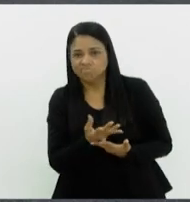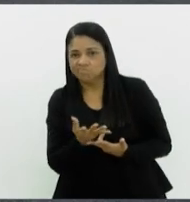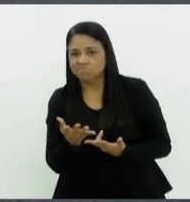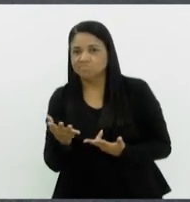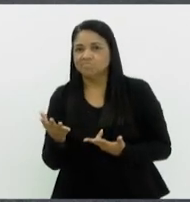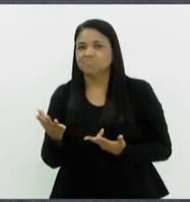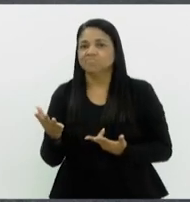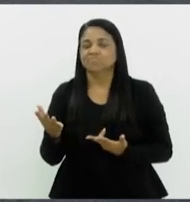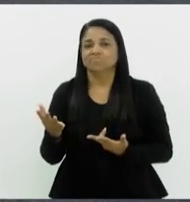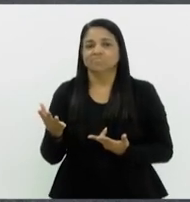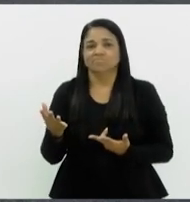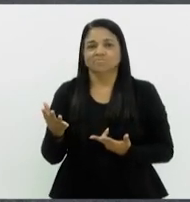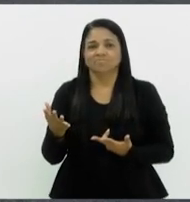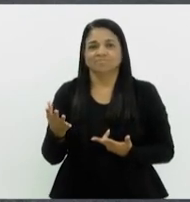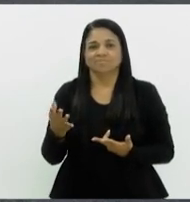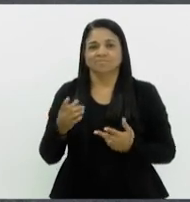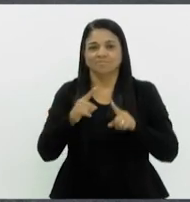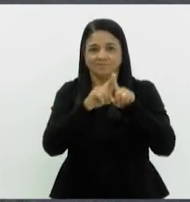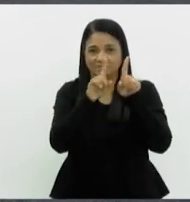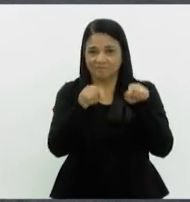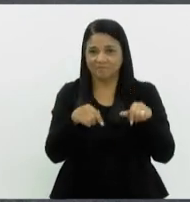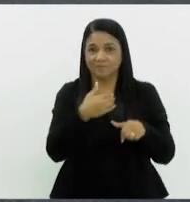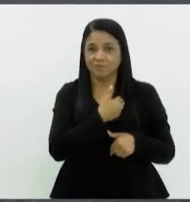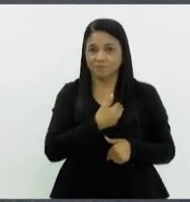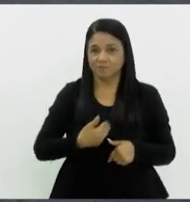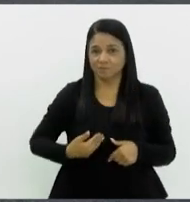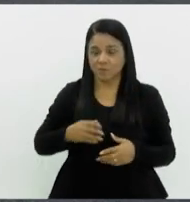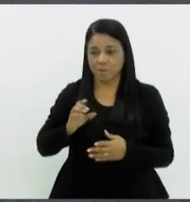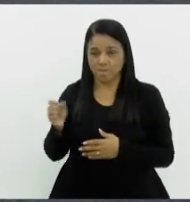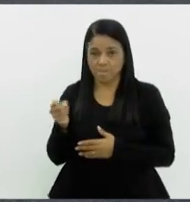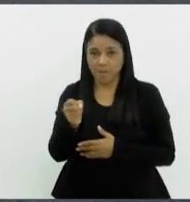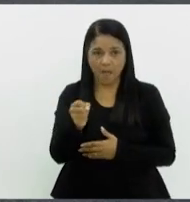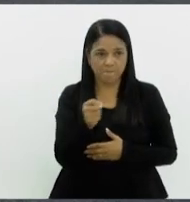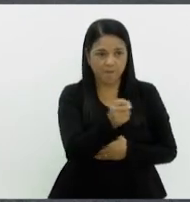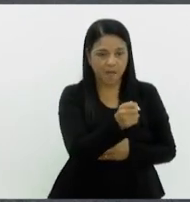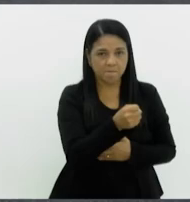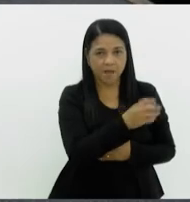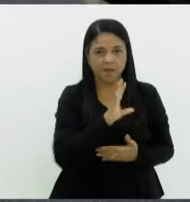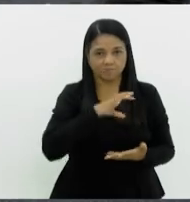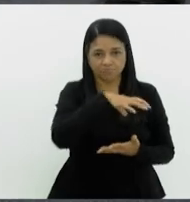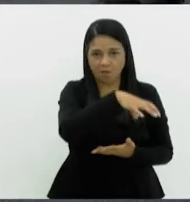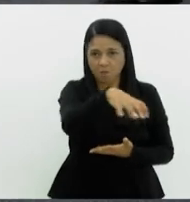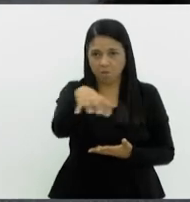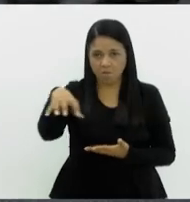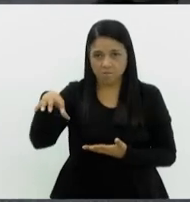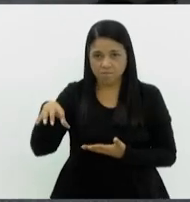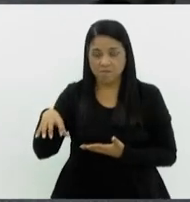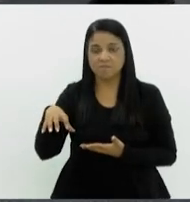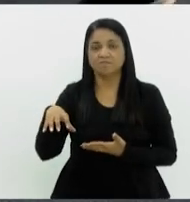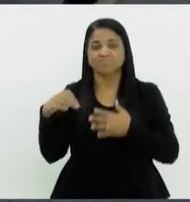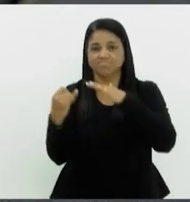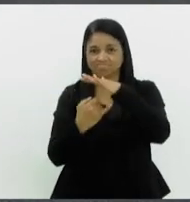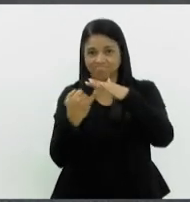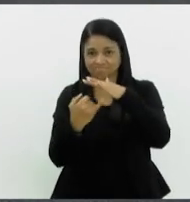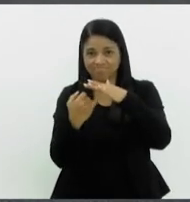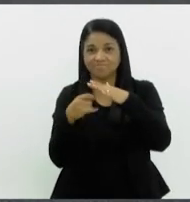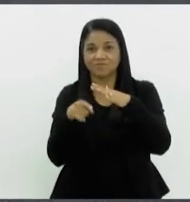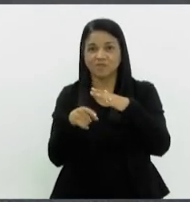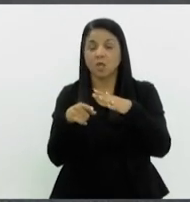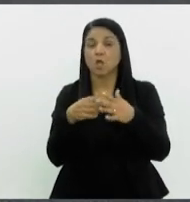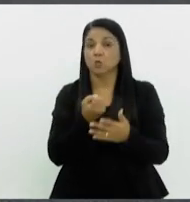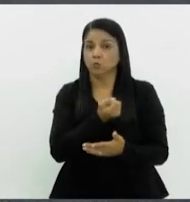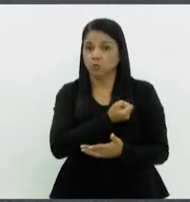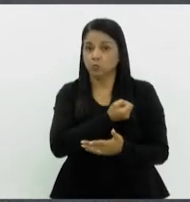Por isso que a quantidade de servidores públicos alocados nesse órgão seja um número razoável